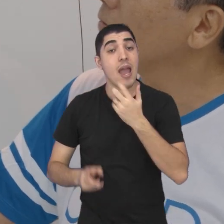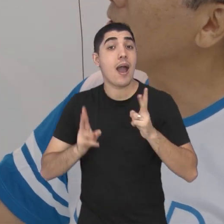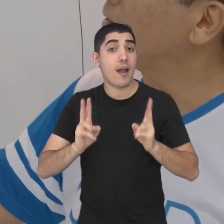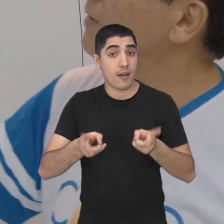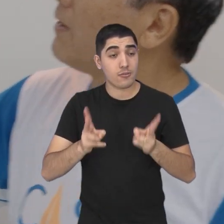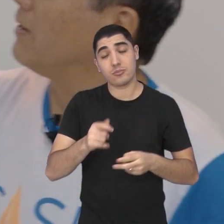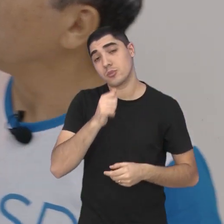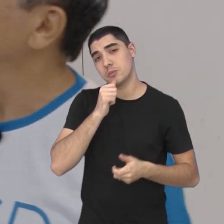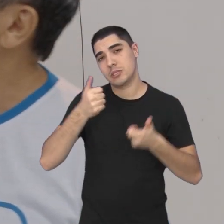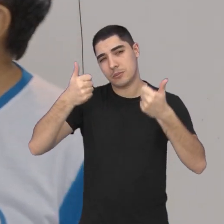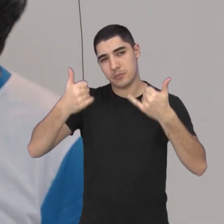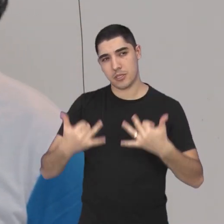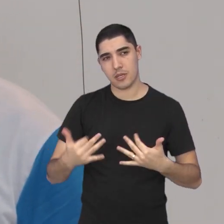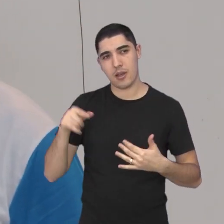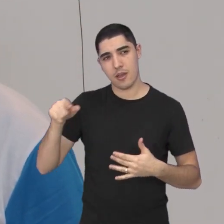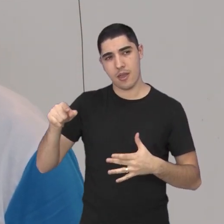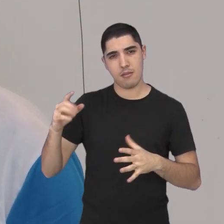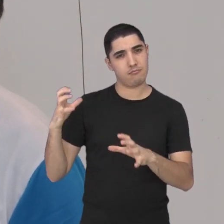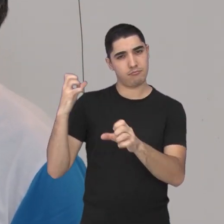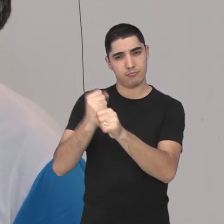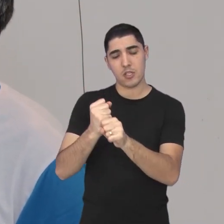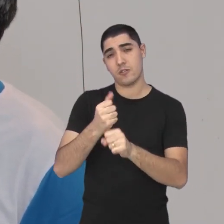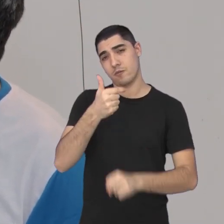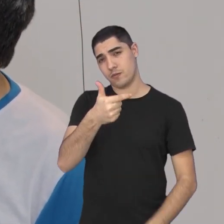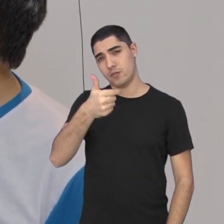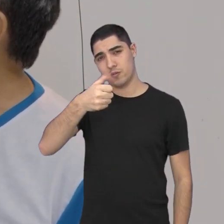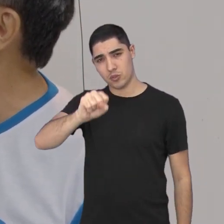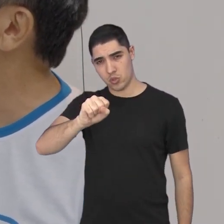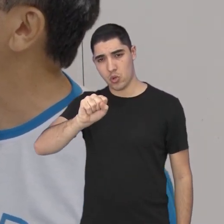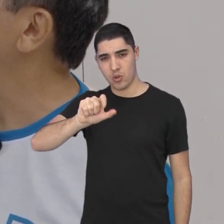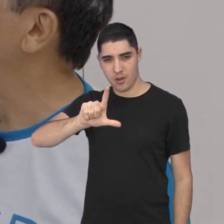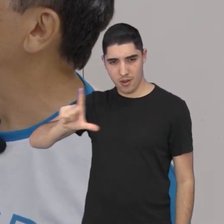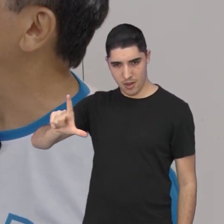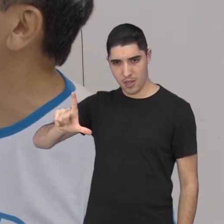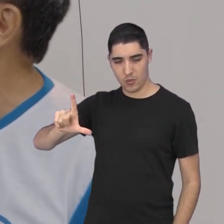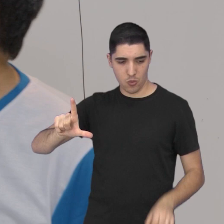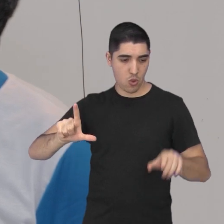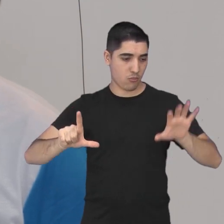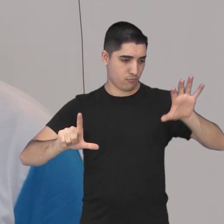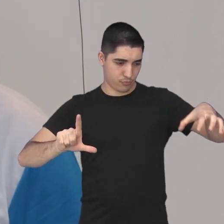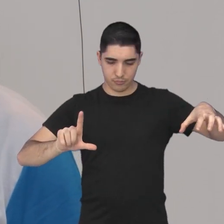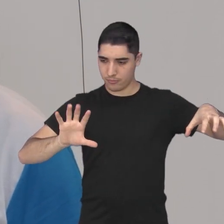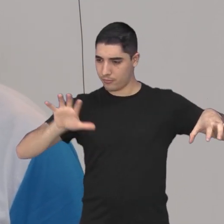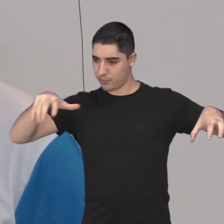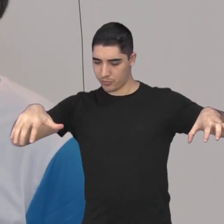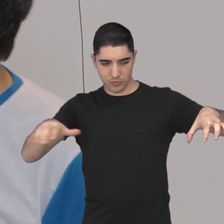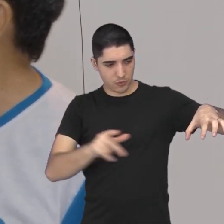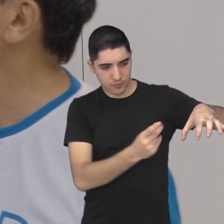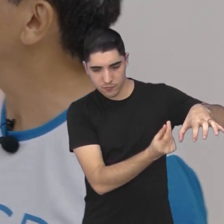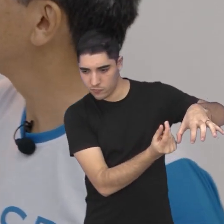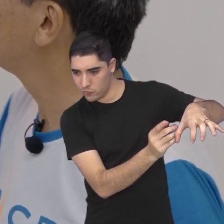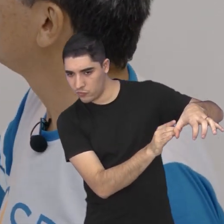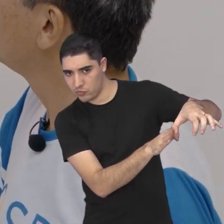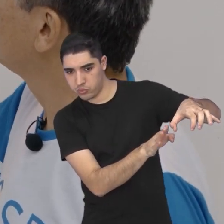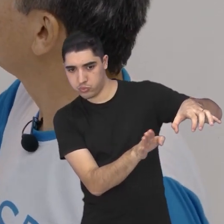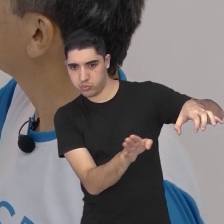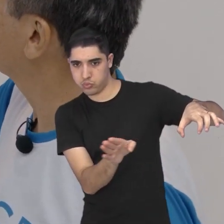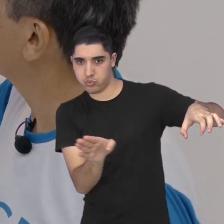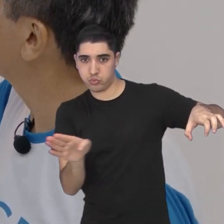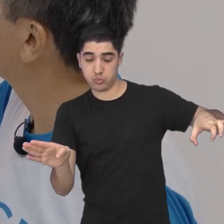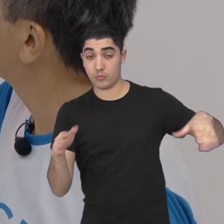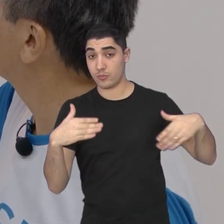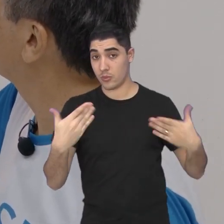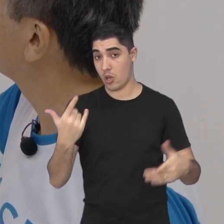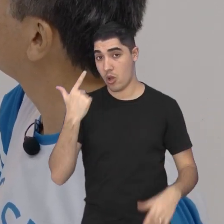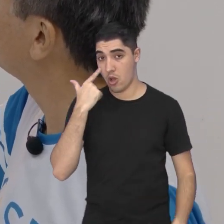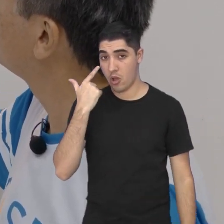Ele continua dizendo aqui, ele gastou mais 28 litros para ir da cidade A para a cidade B.